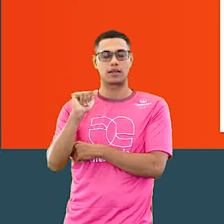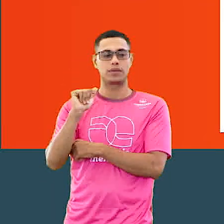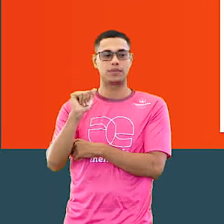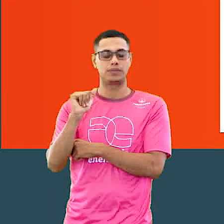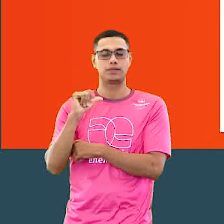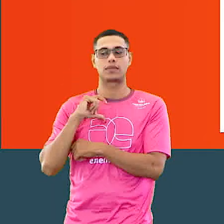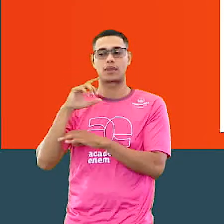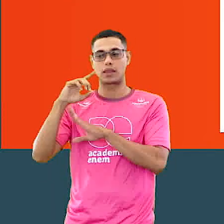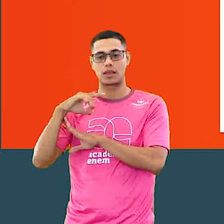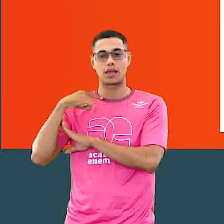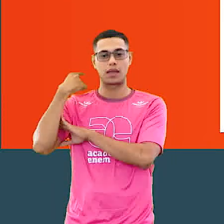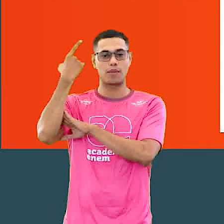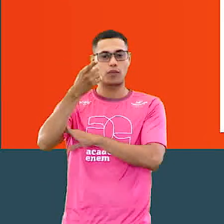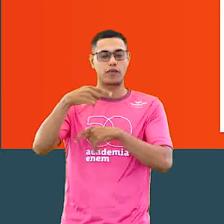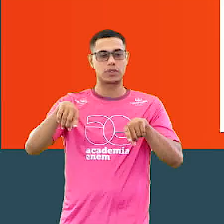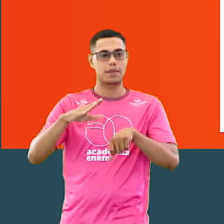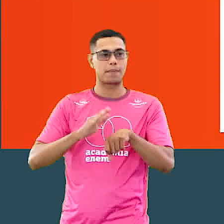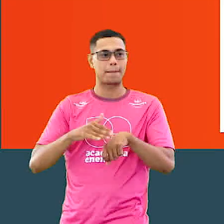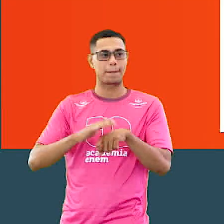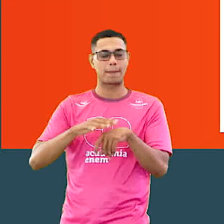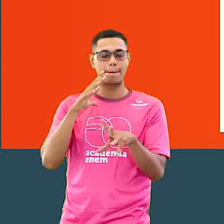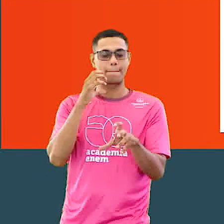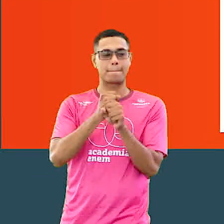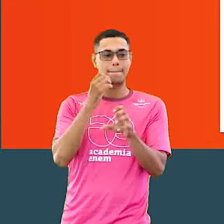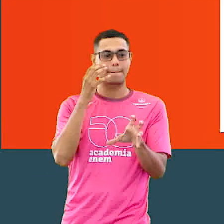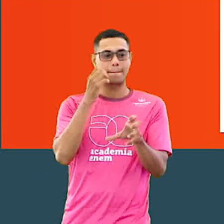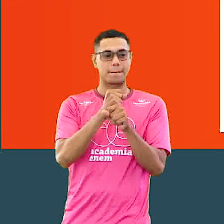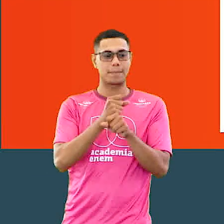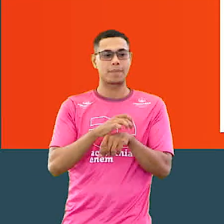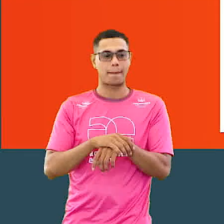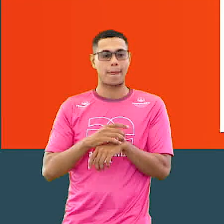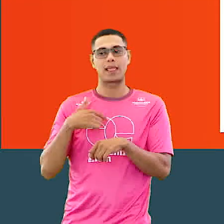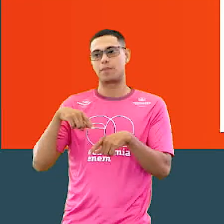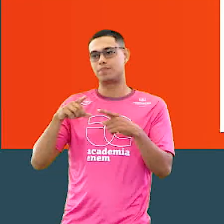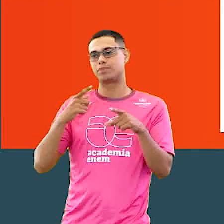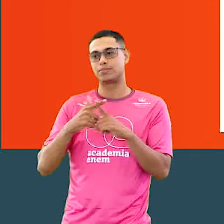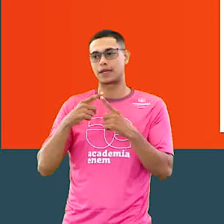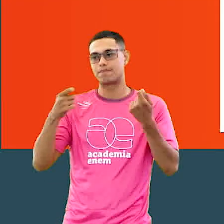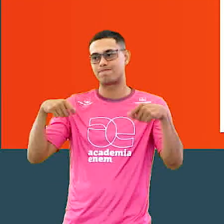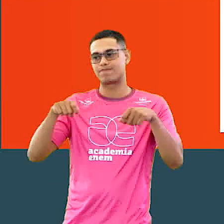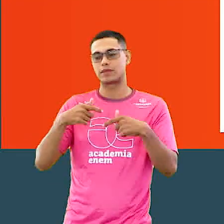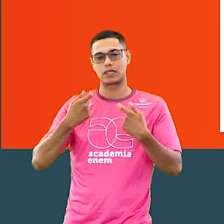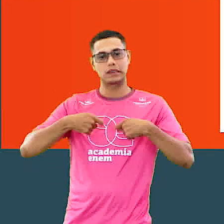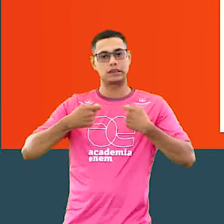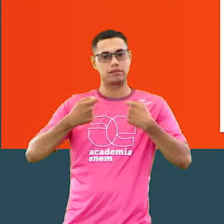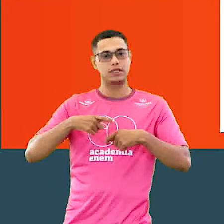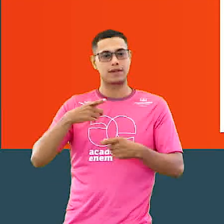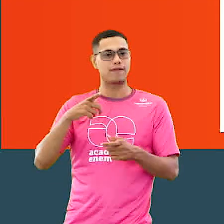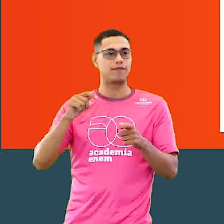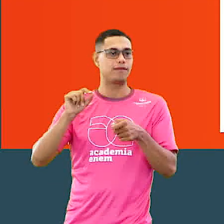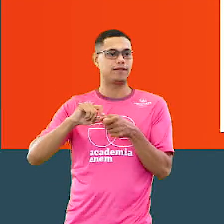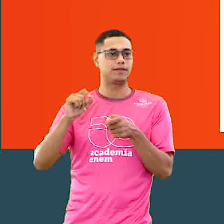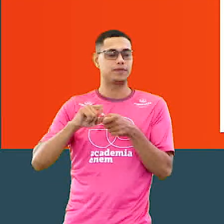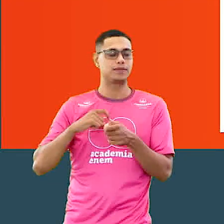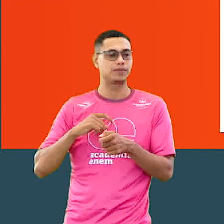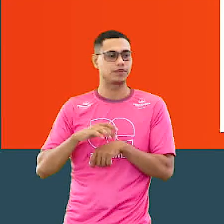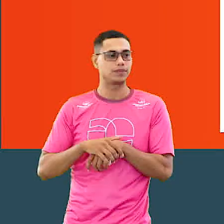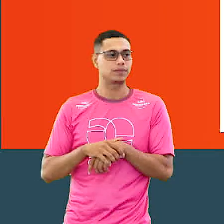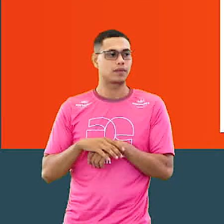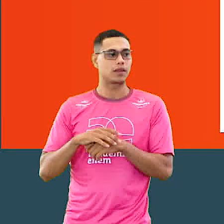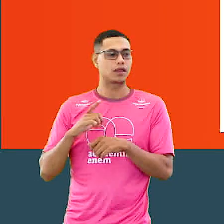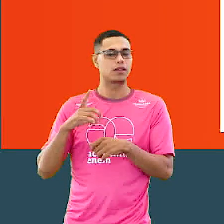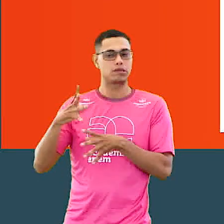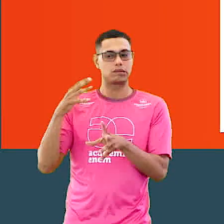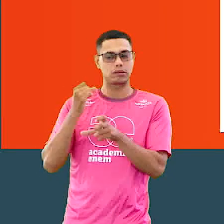você faz esse cálculo, ele precisa ser feito. Ele precisa ser feito, verdadeiramente, tá? Depois que você faz